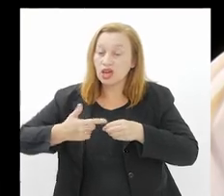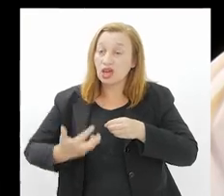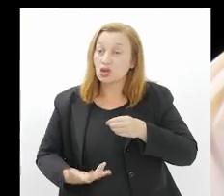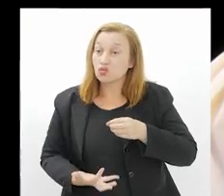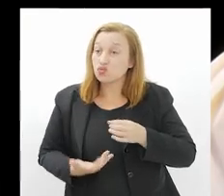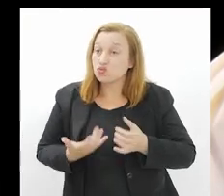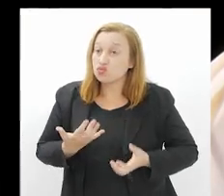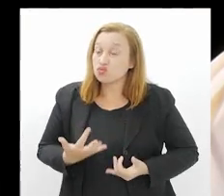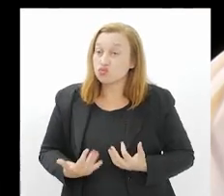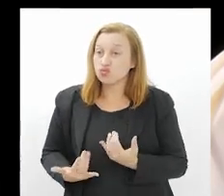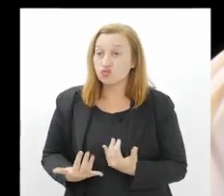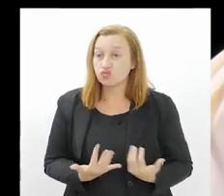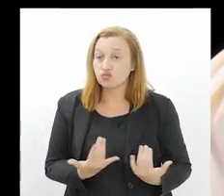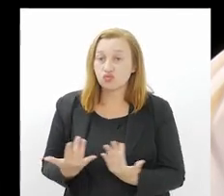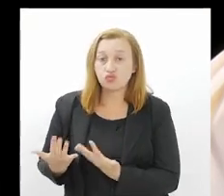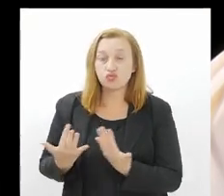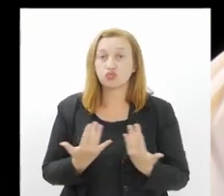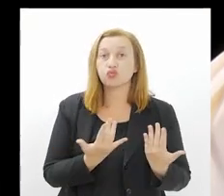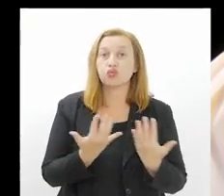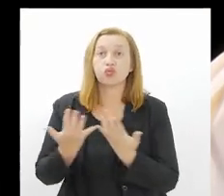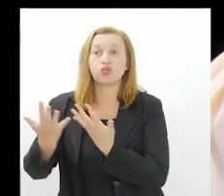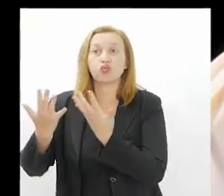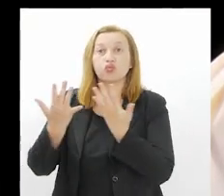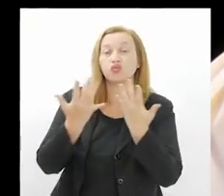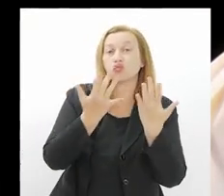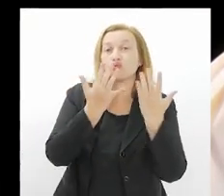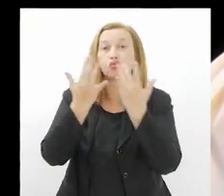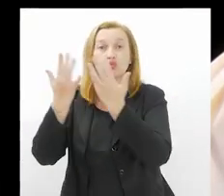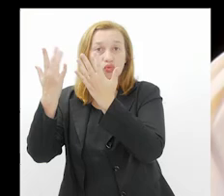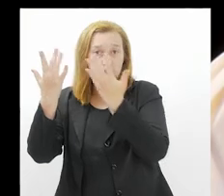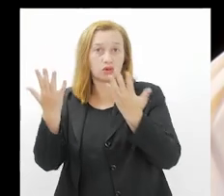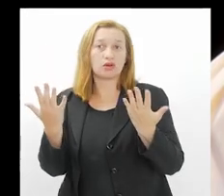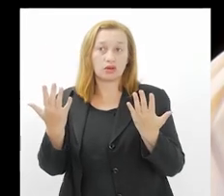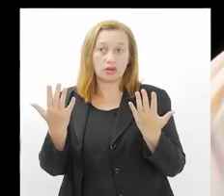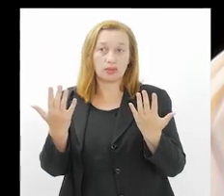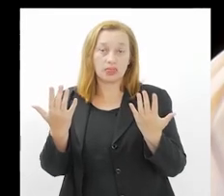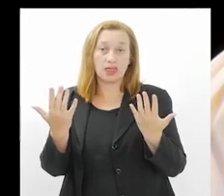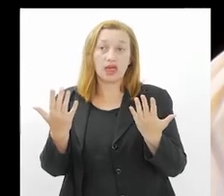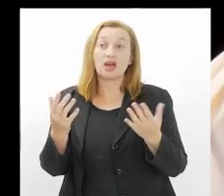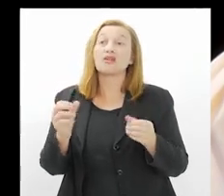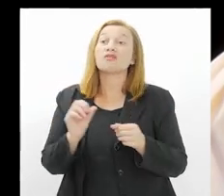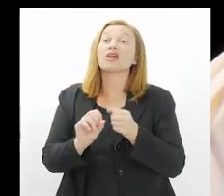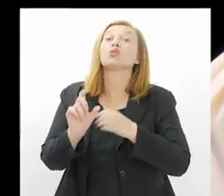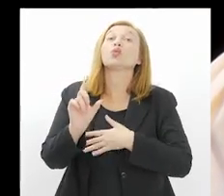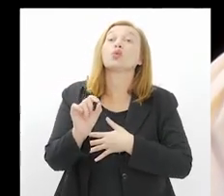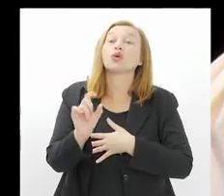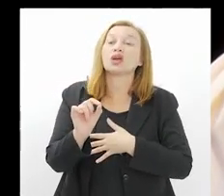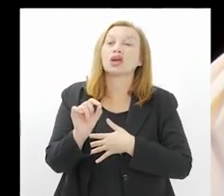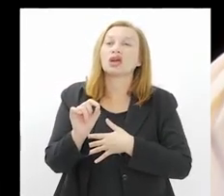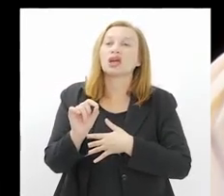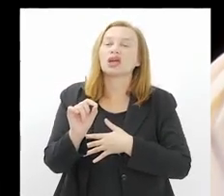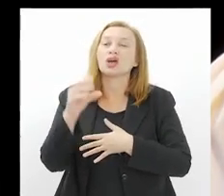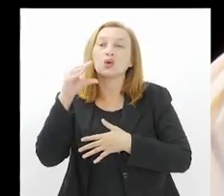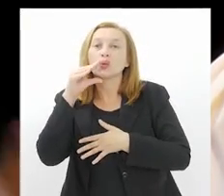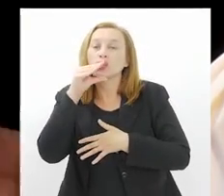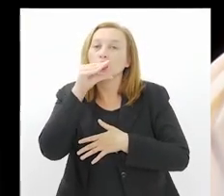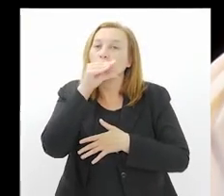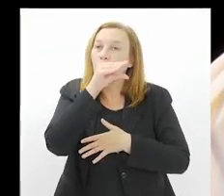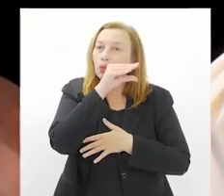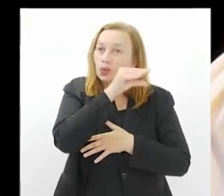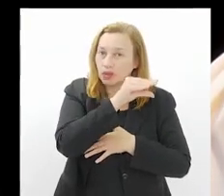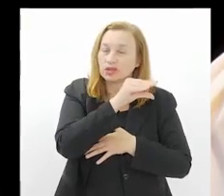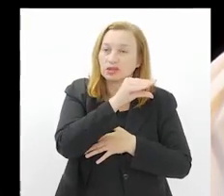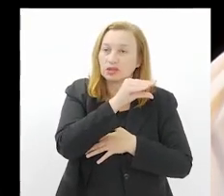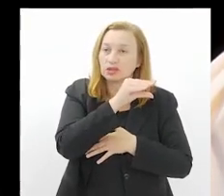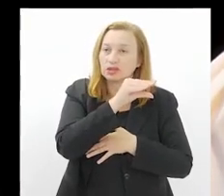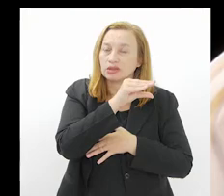de gases estufas, né? Gases estufa, como a professora Luciana muito bem disse, esse gás vai fazer com que, no final das contas, a